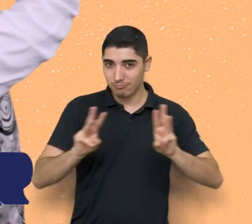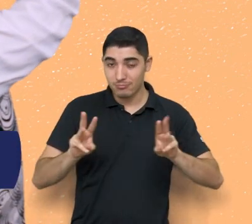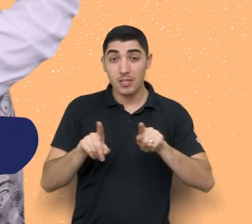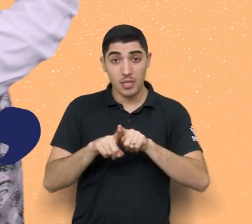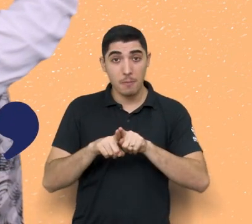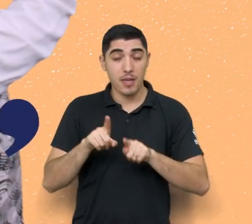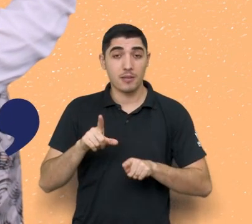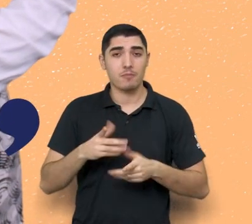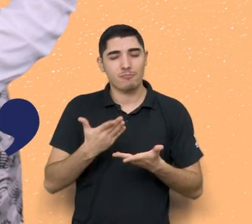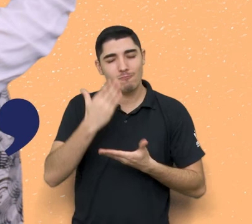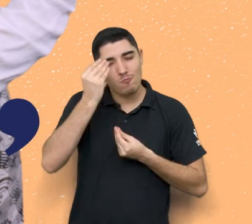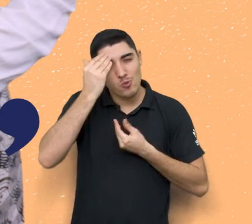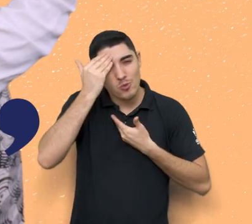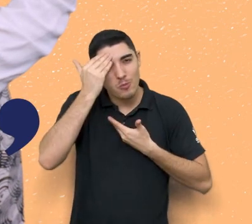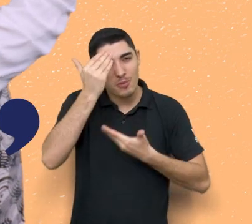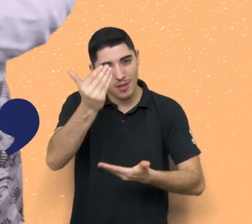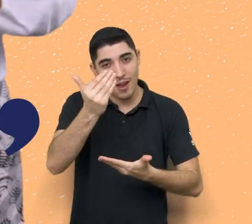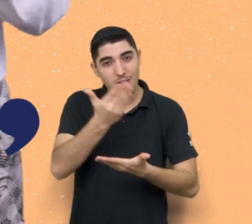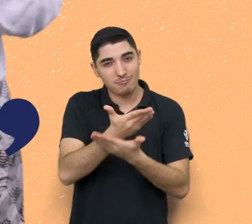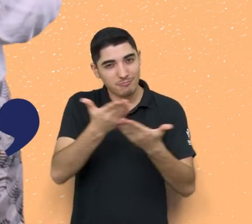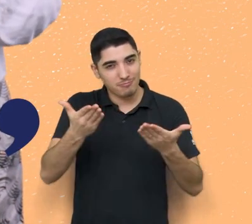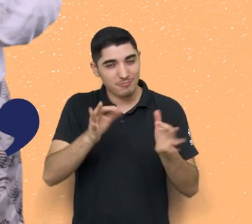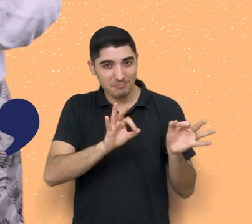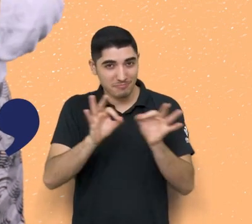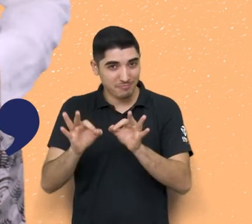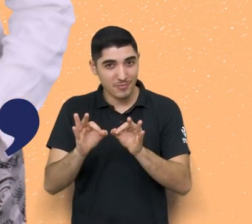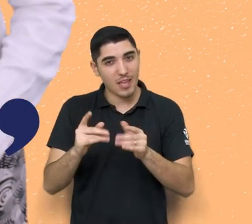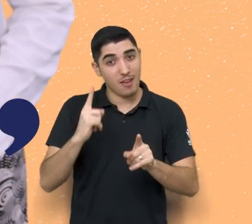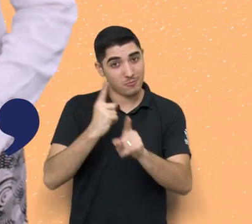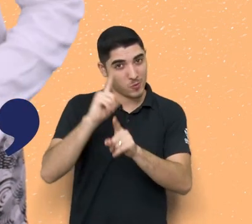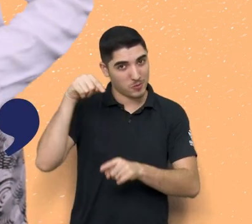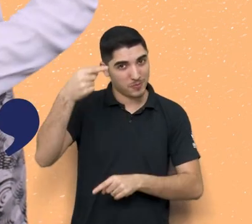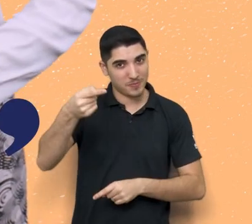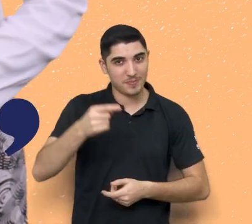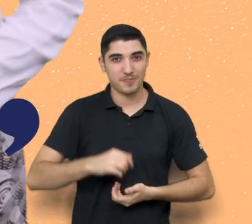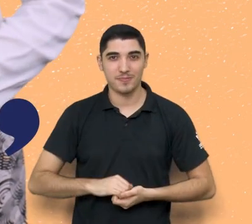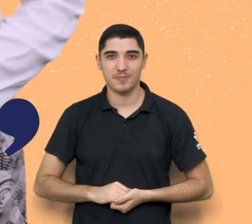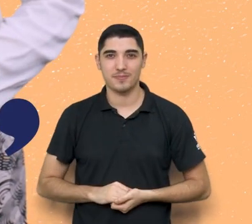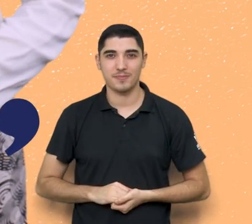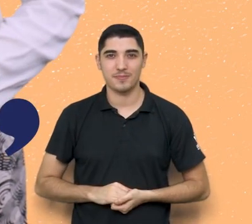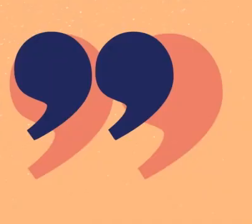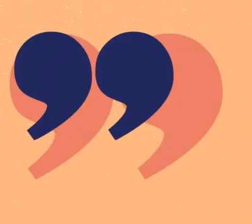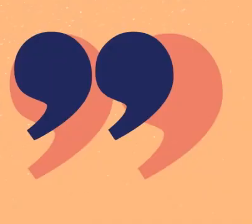as nossas redes sociais. Muito obrigada pela sua companhia e até a próxima!